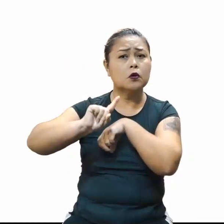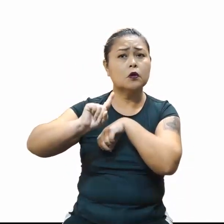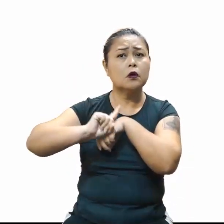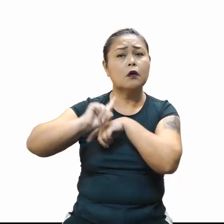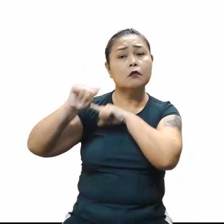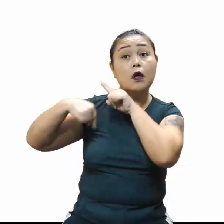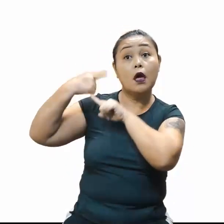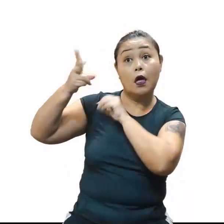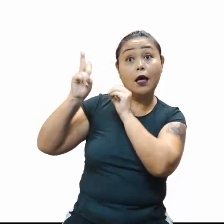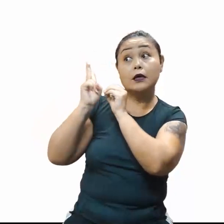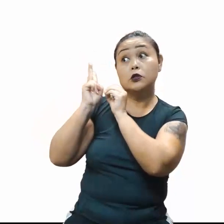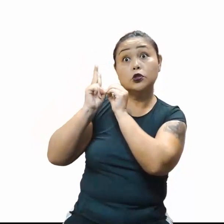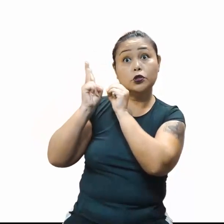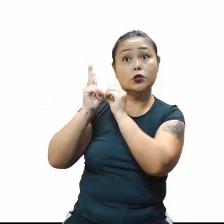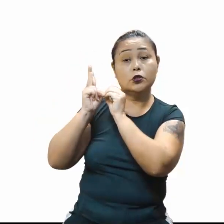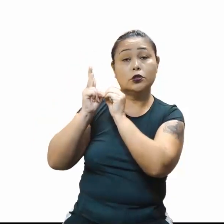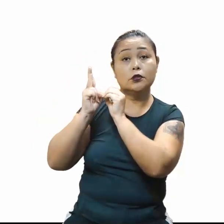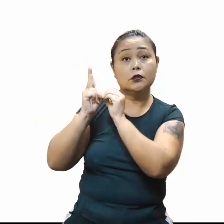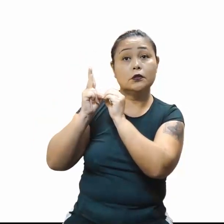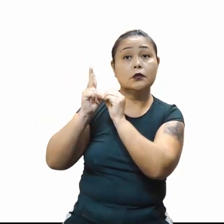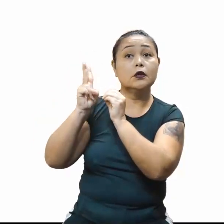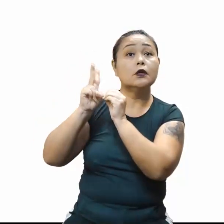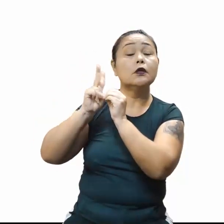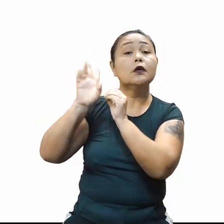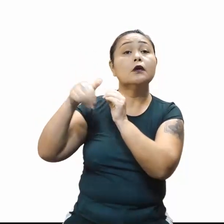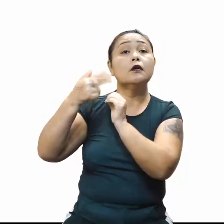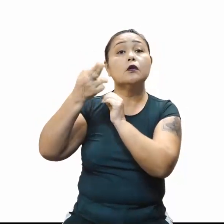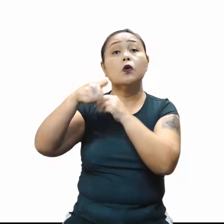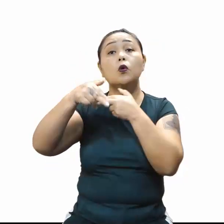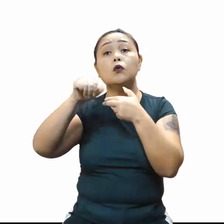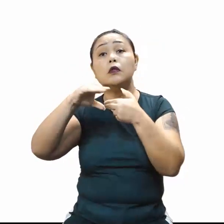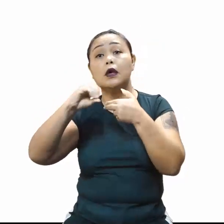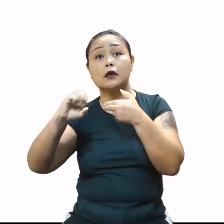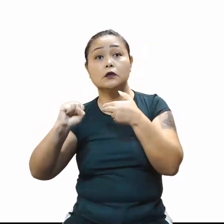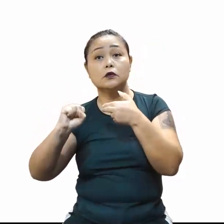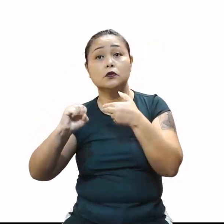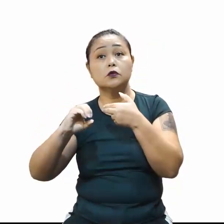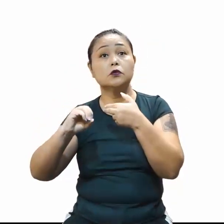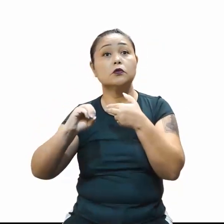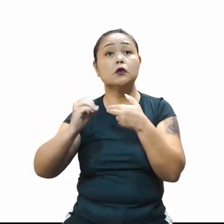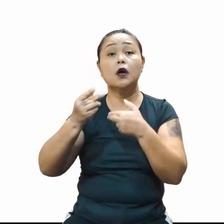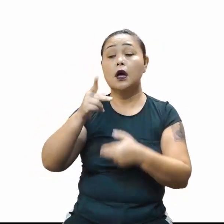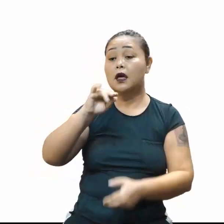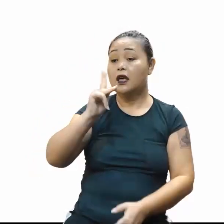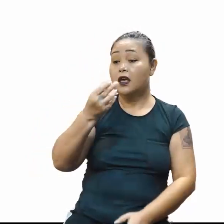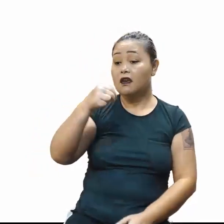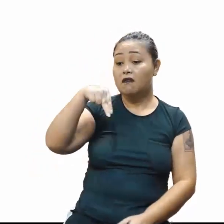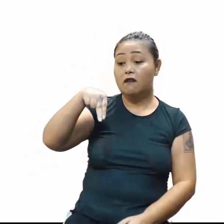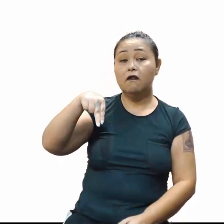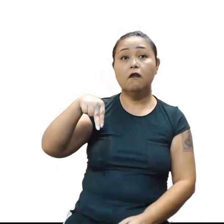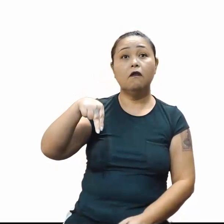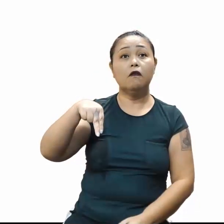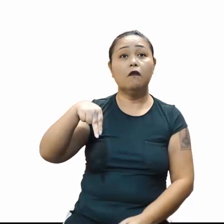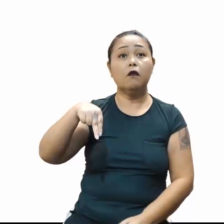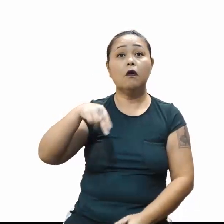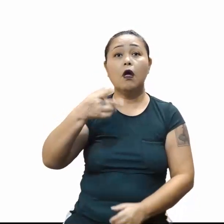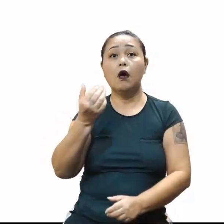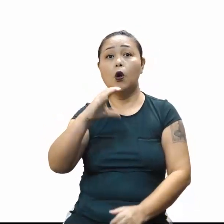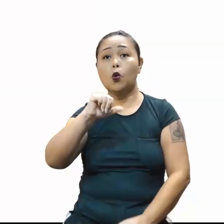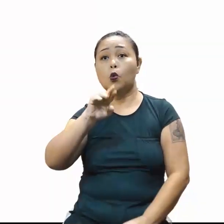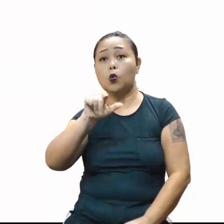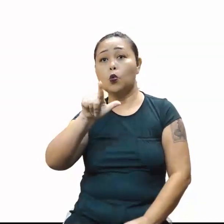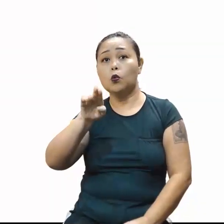uma descendência indígena. Quem indicou ele? Foi a Unesco? Foi o IFAM? Foi o